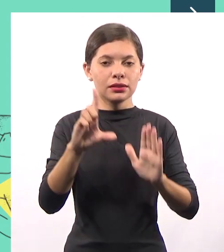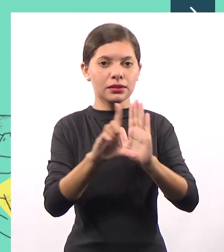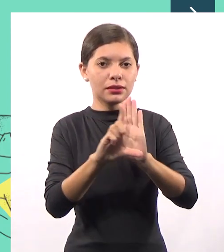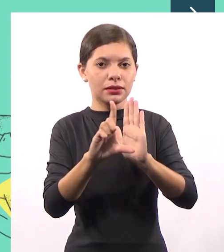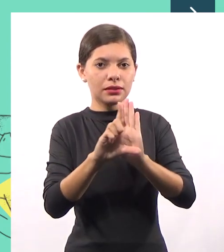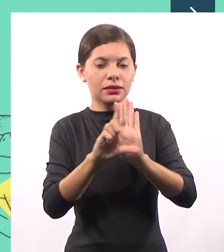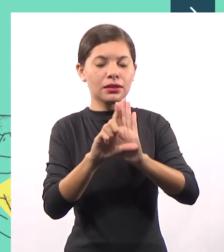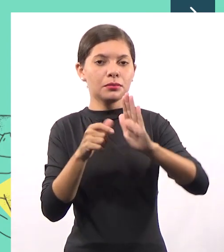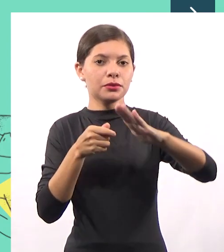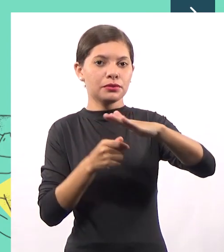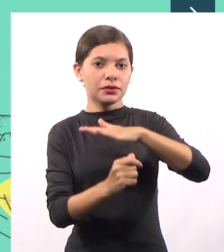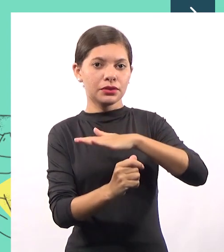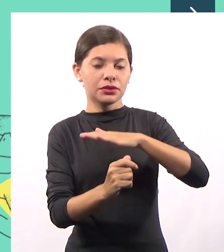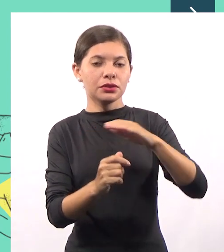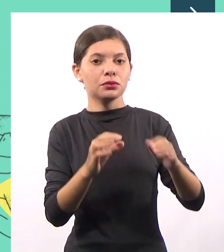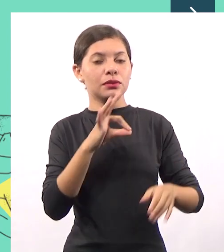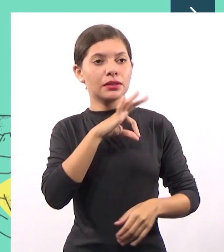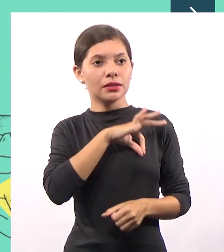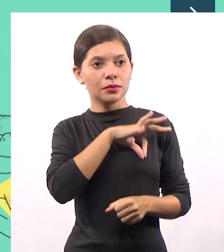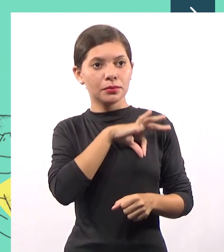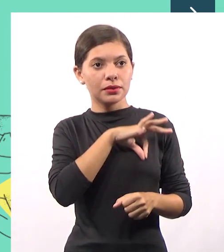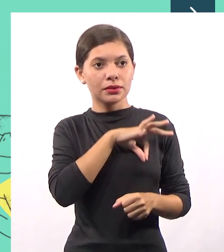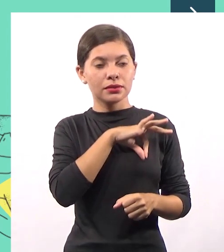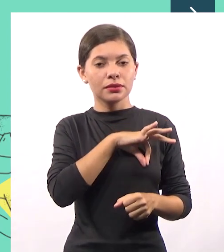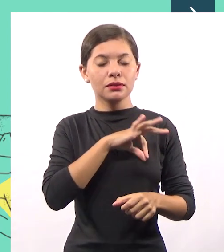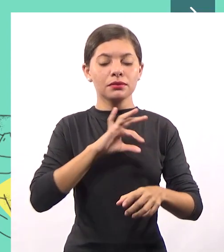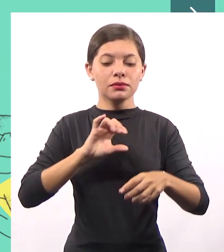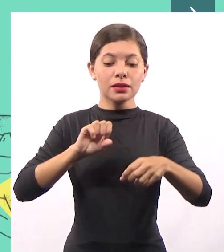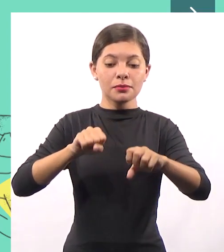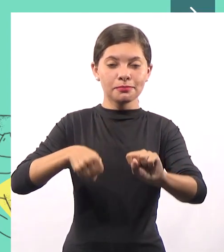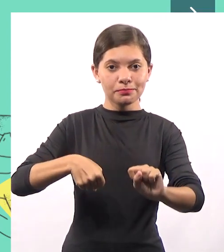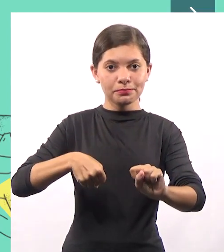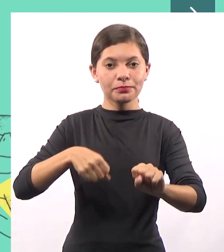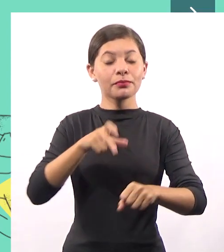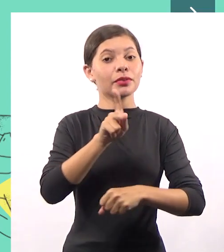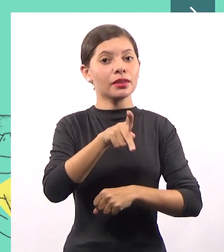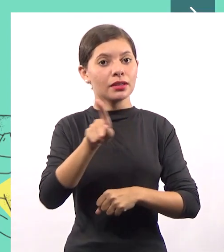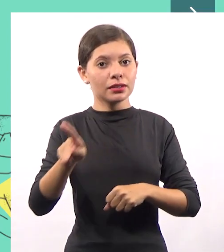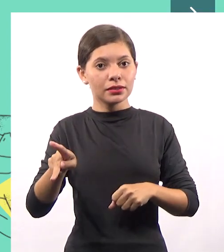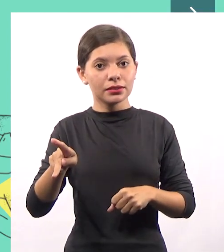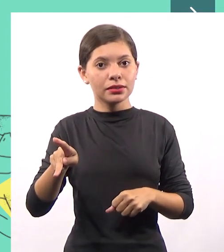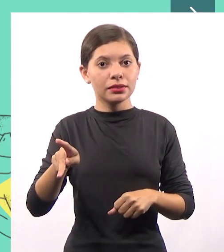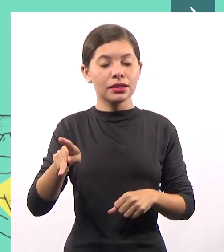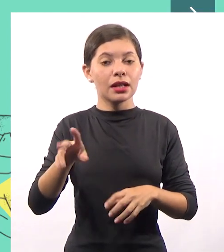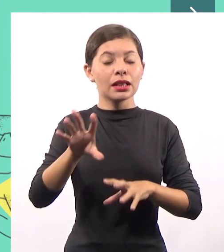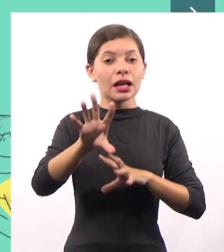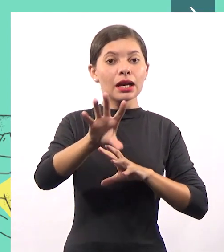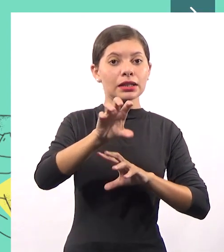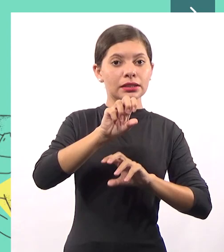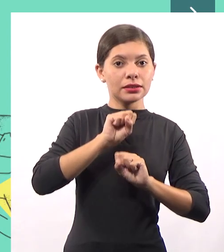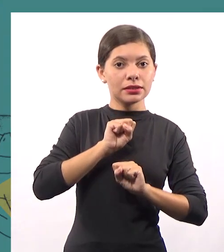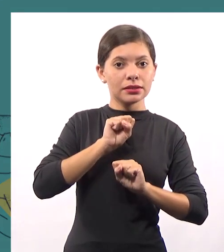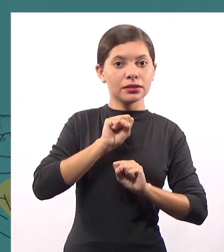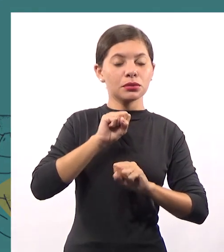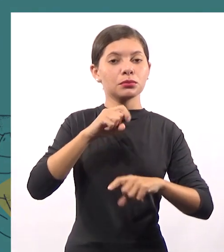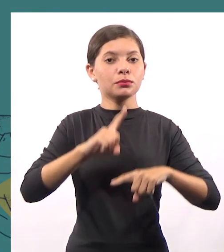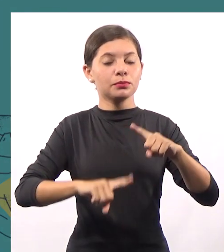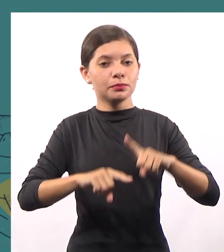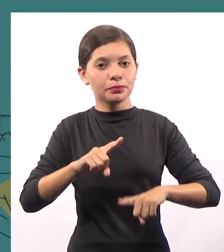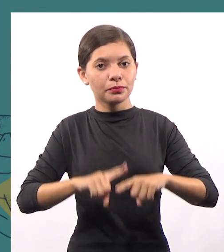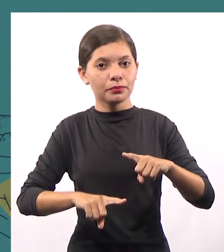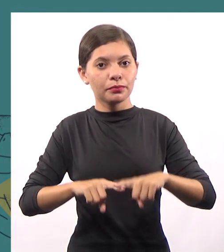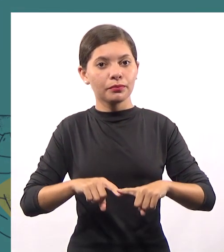eles podem ser investidos na remuneração de pessoal, na formação dos professores, na aquisição